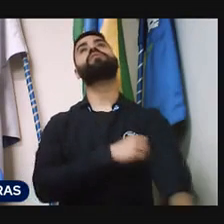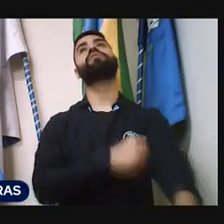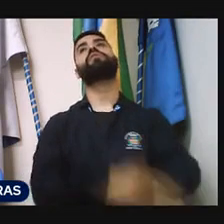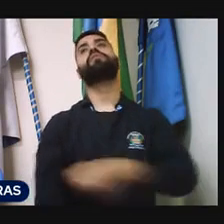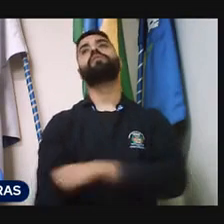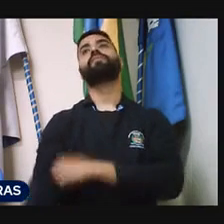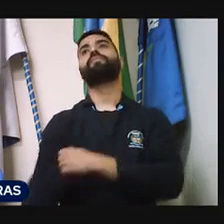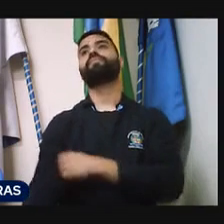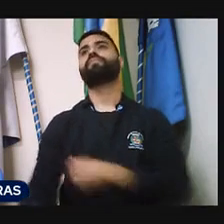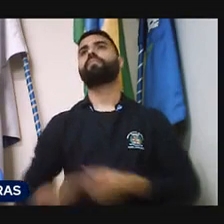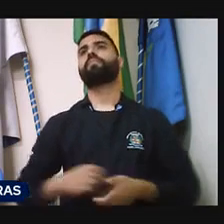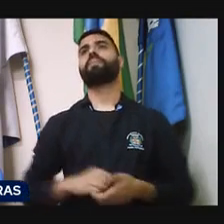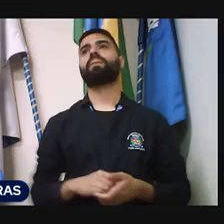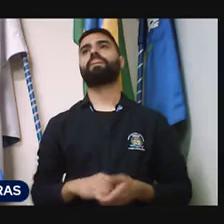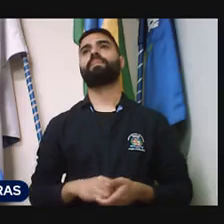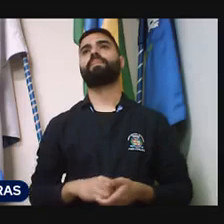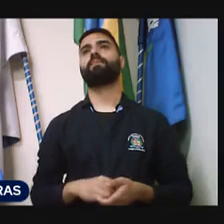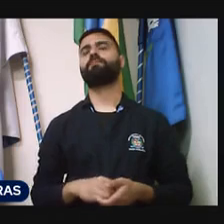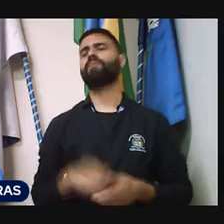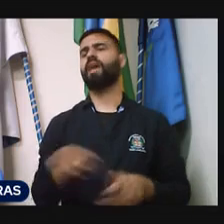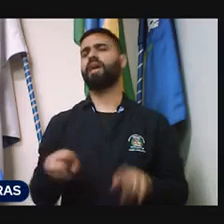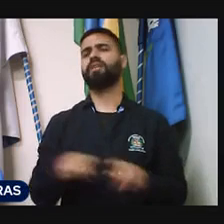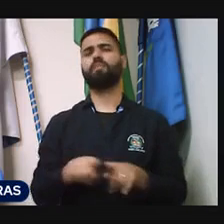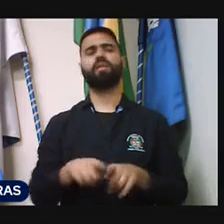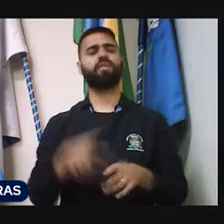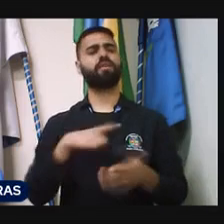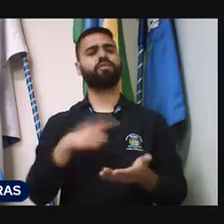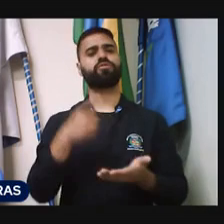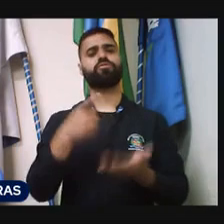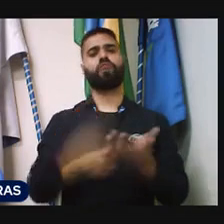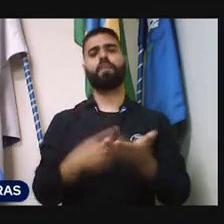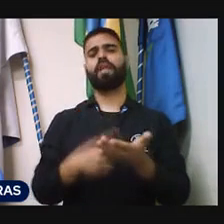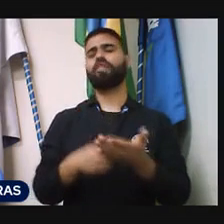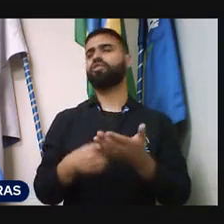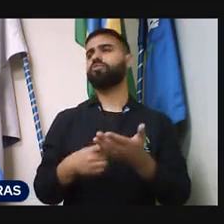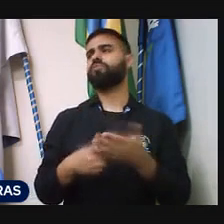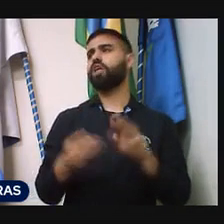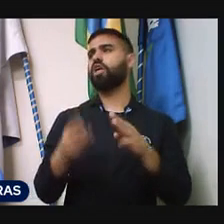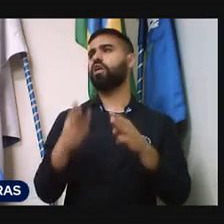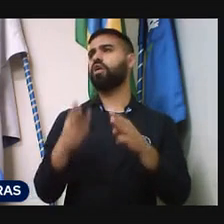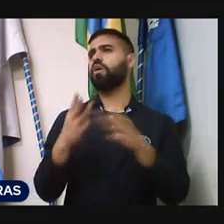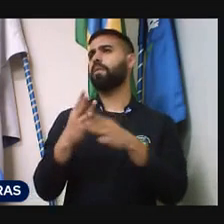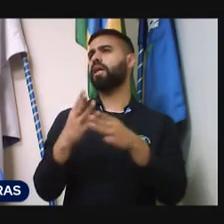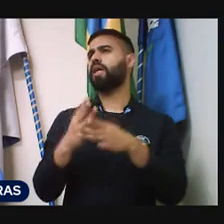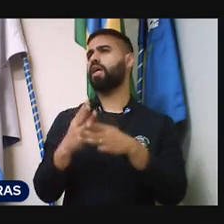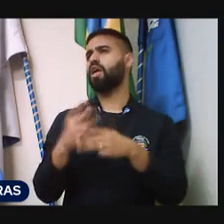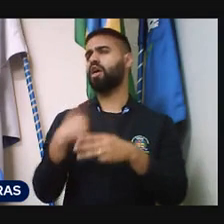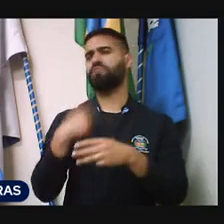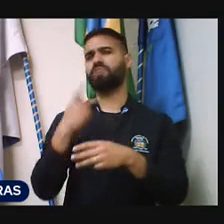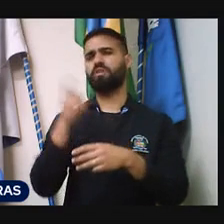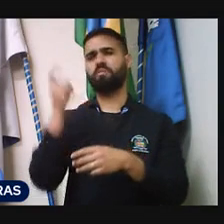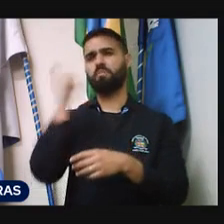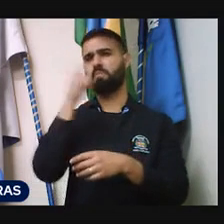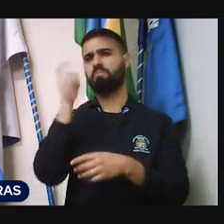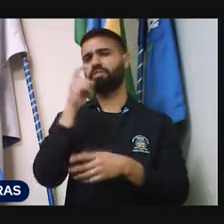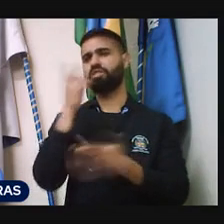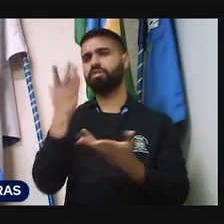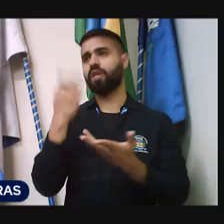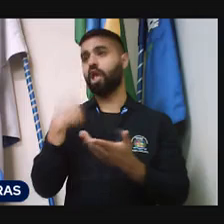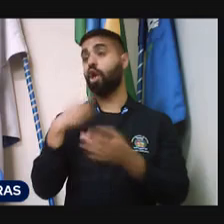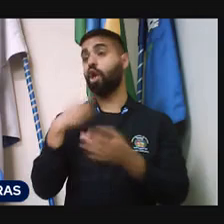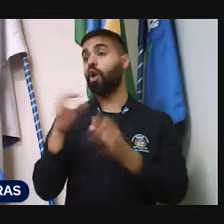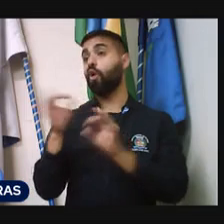respeito dessa marcação de consulta via WhatsApp eu não minto aqui não teve que mentir é um dos projetos nossos de